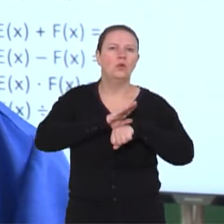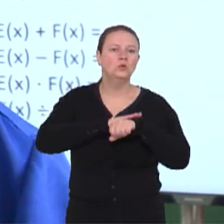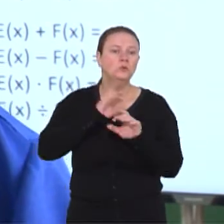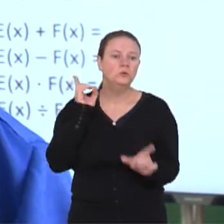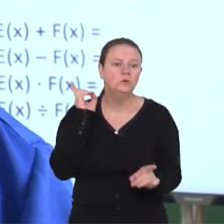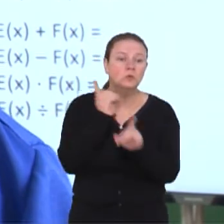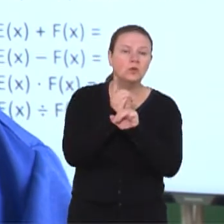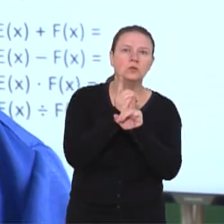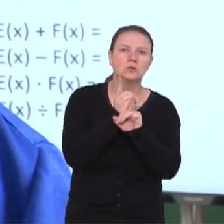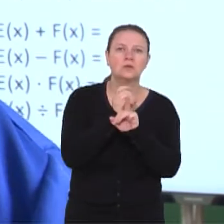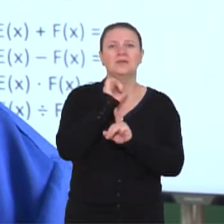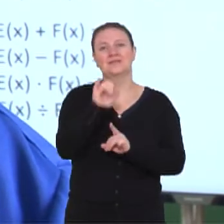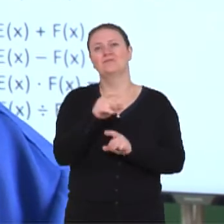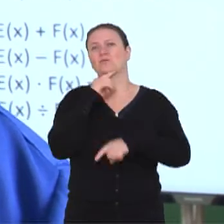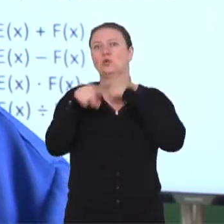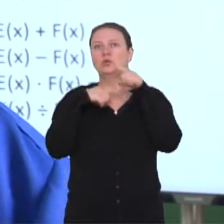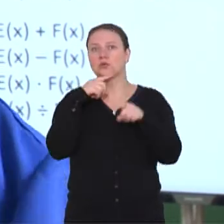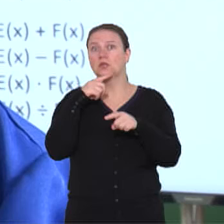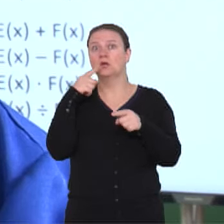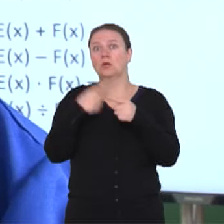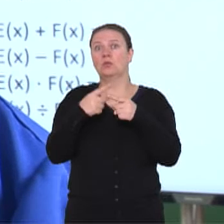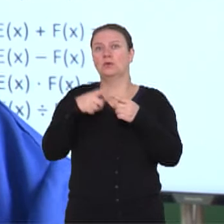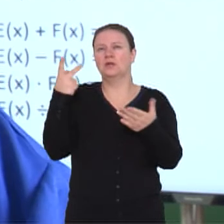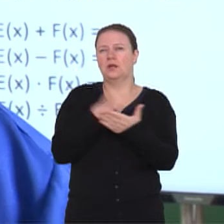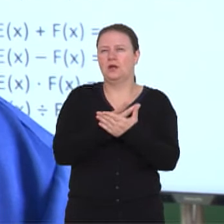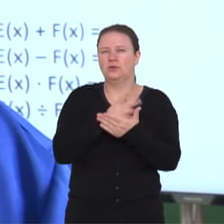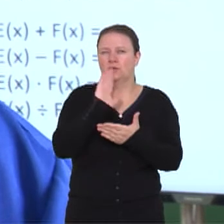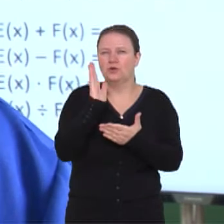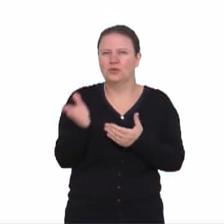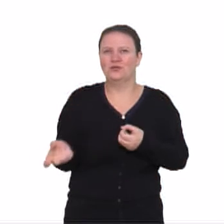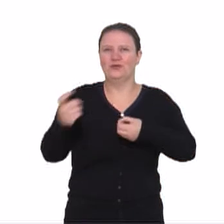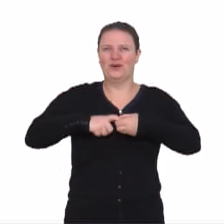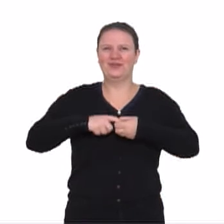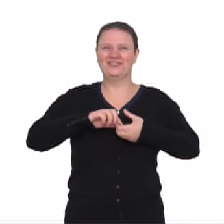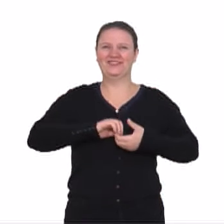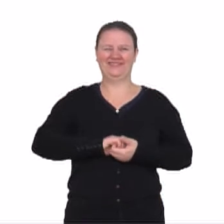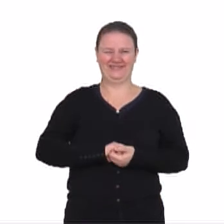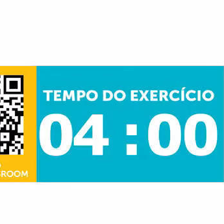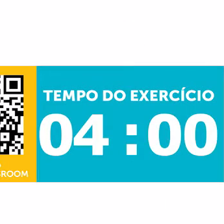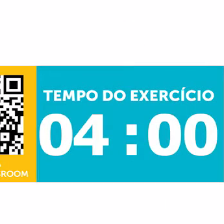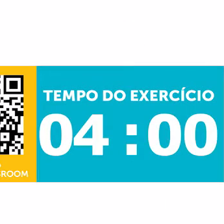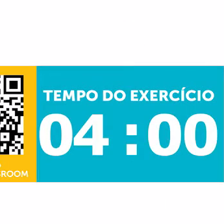não chegar, porque está errado. Tenta fazer. Eu já volto para corrigir.